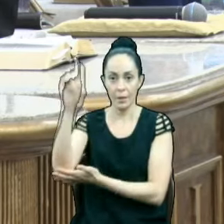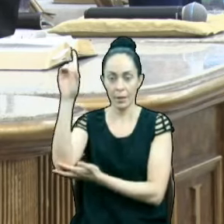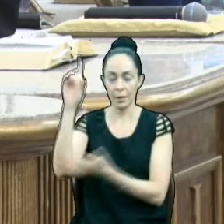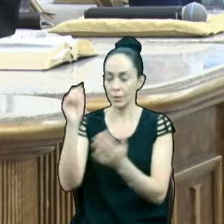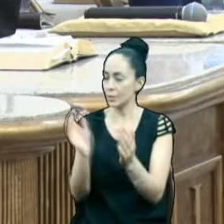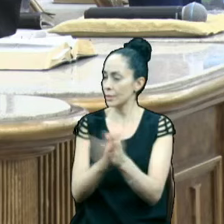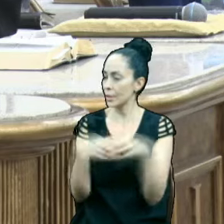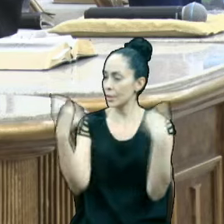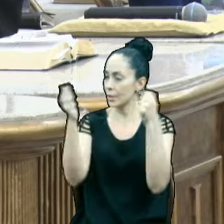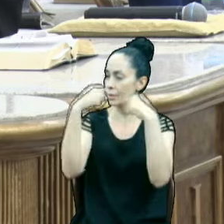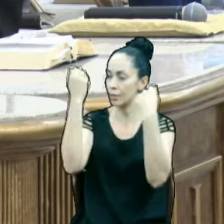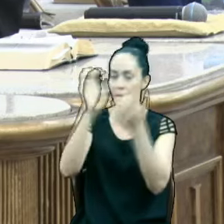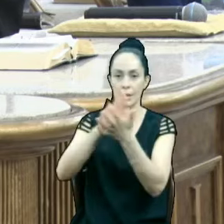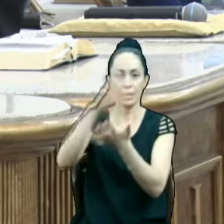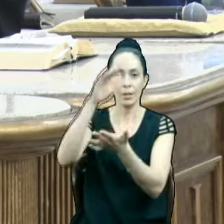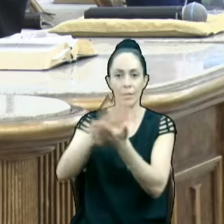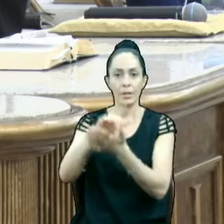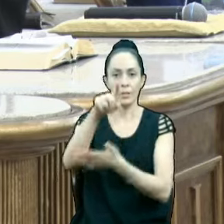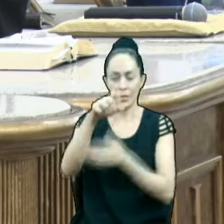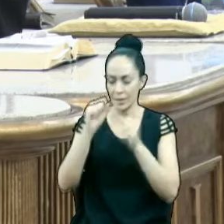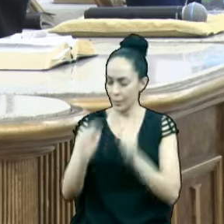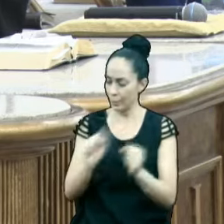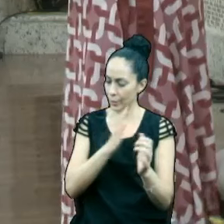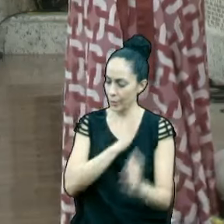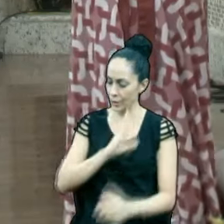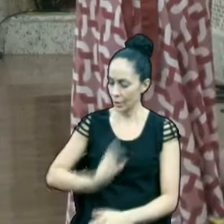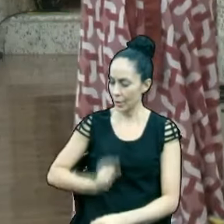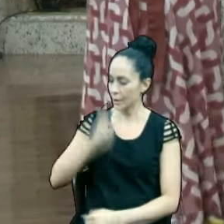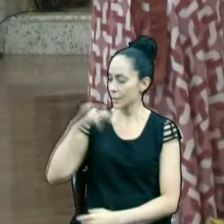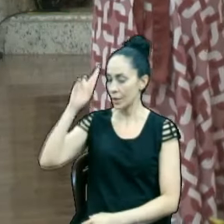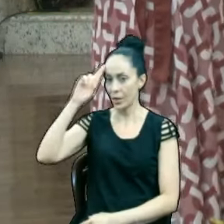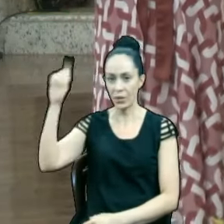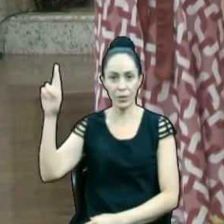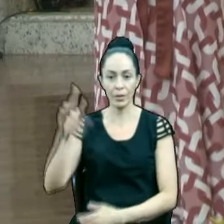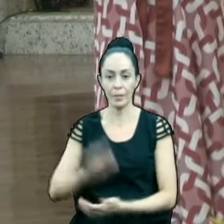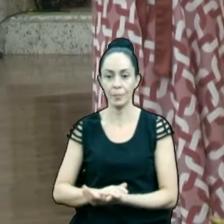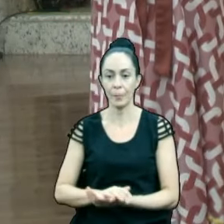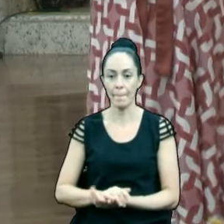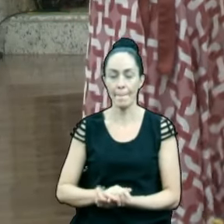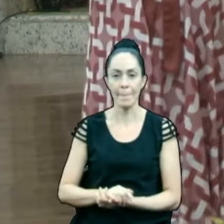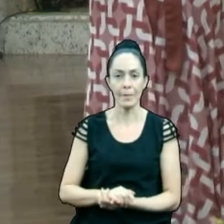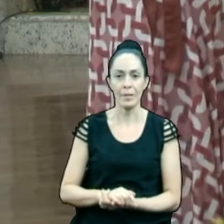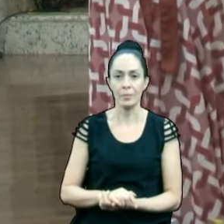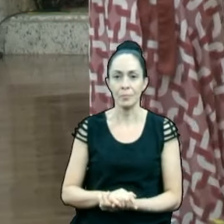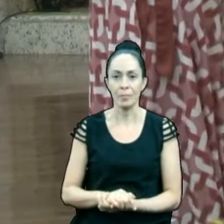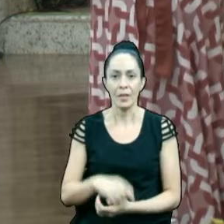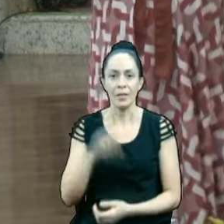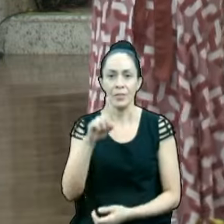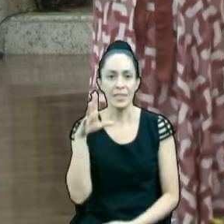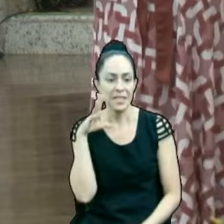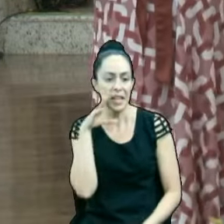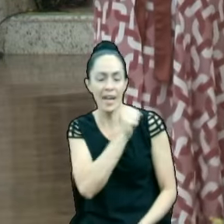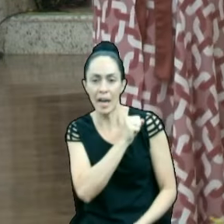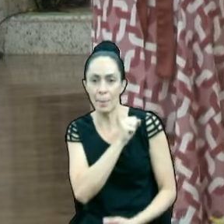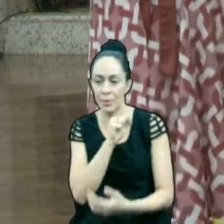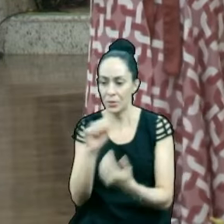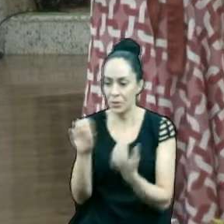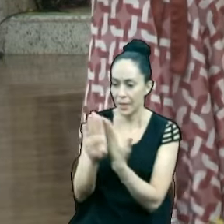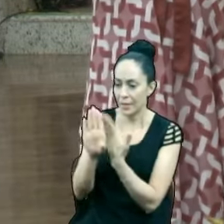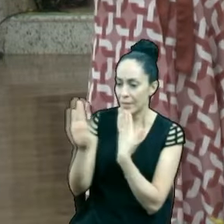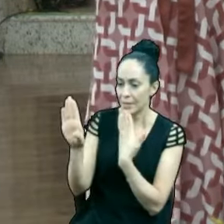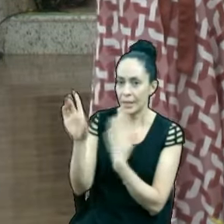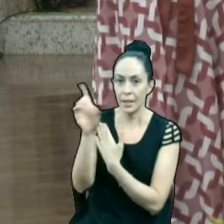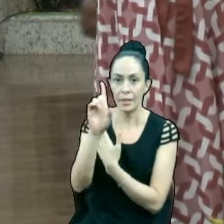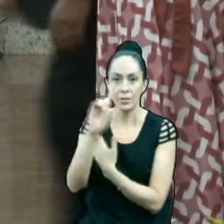glória Jesus vai orando a Deus não se apressa a sair da presença do Senhor Deus tá mentindo